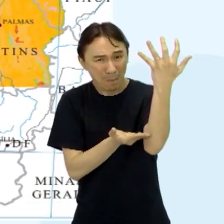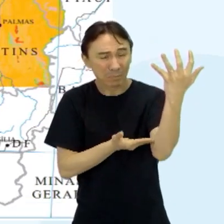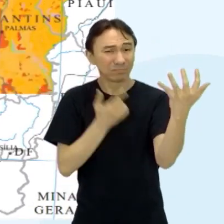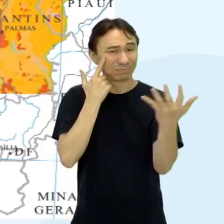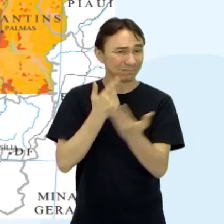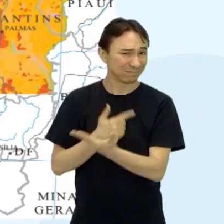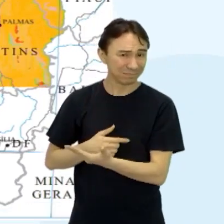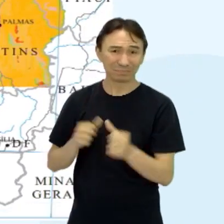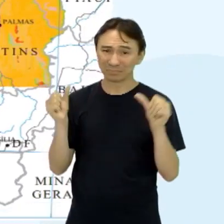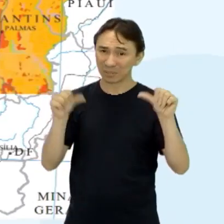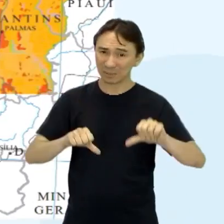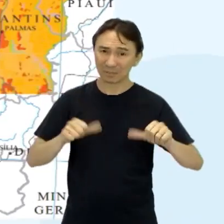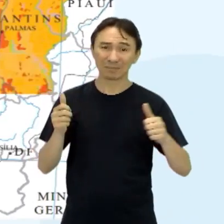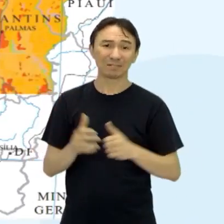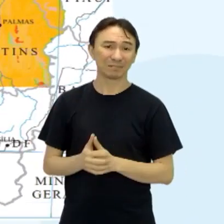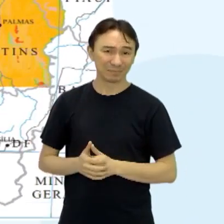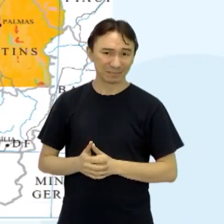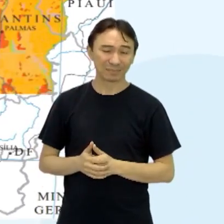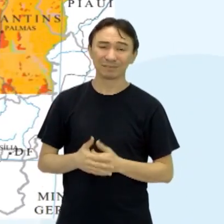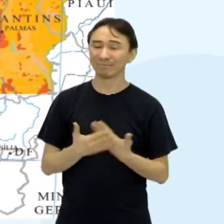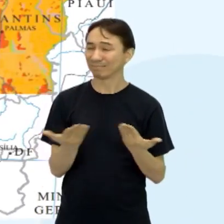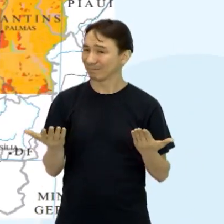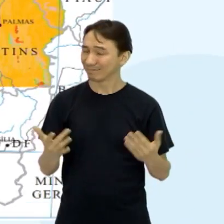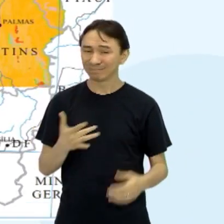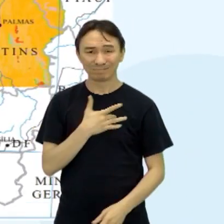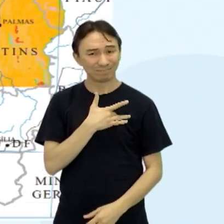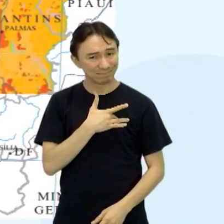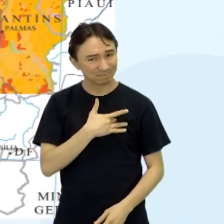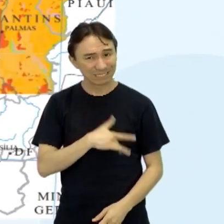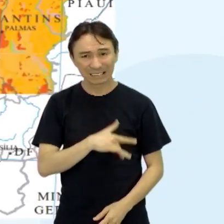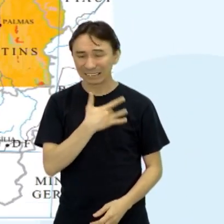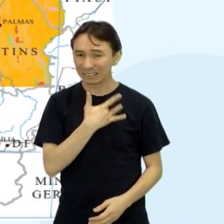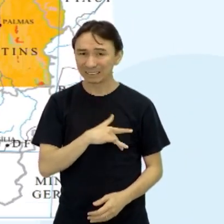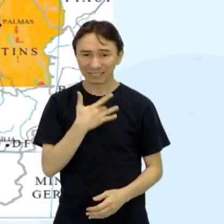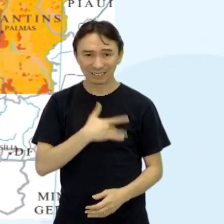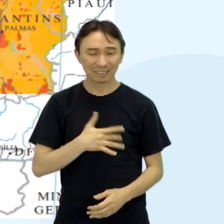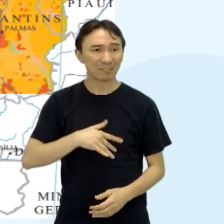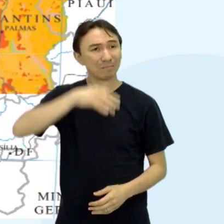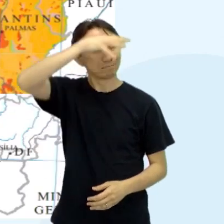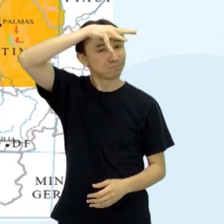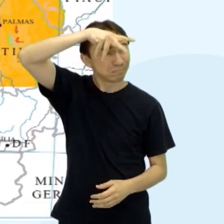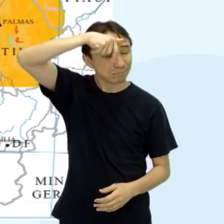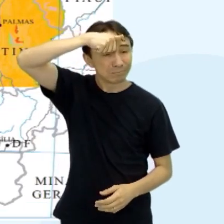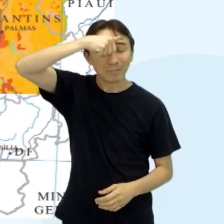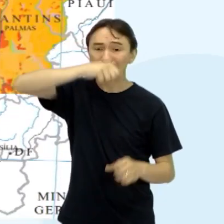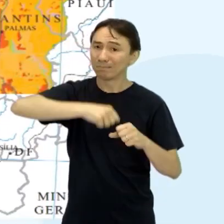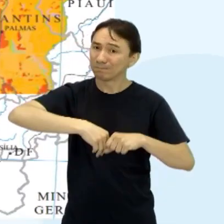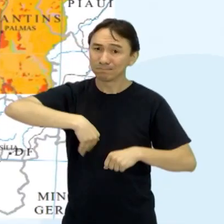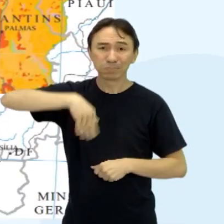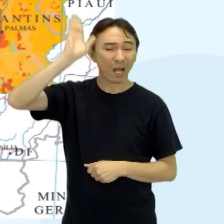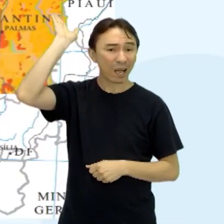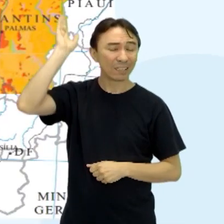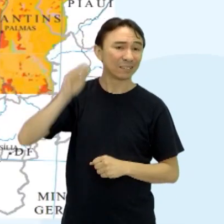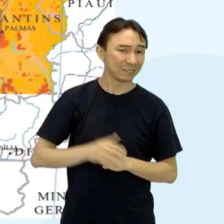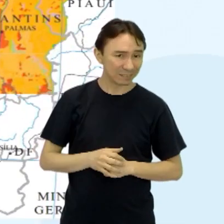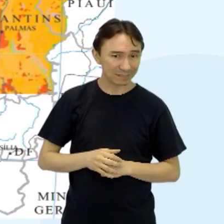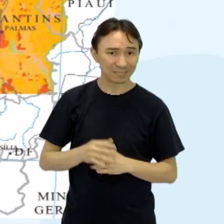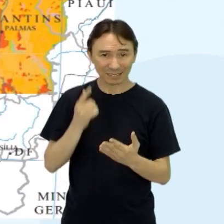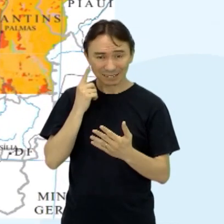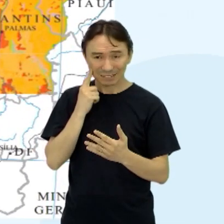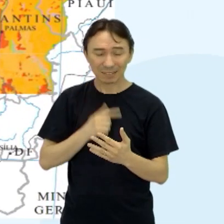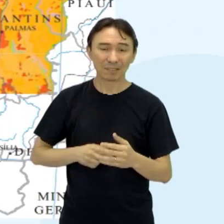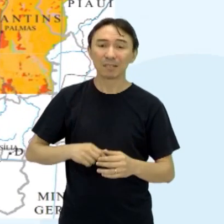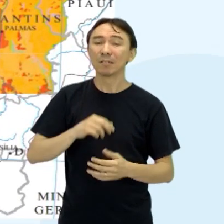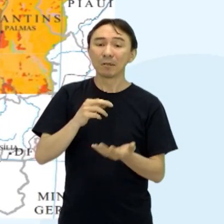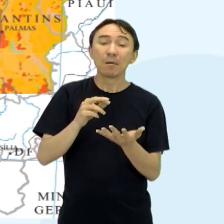região da Floresta Amazônica, que é uma pena, porque é a maior floresta do mundo, com a maior biodiversidade do planeta, junto com a Mata Atlântica, certo? Mas